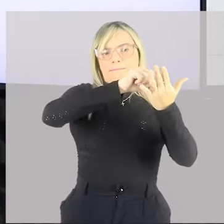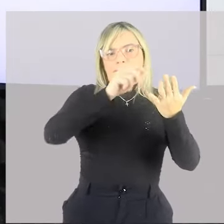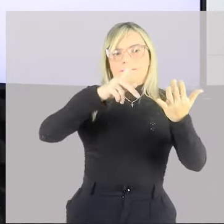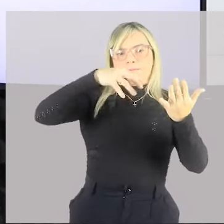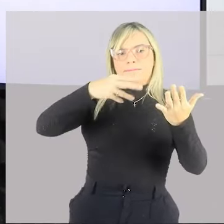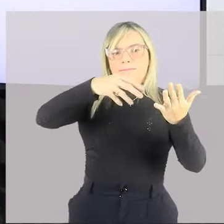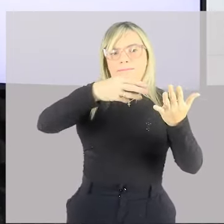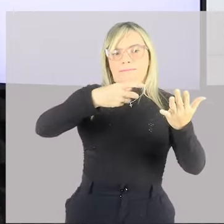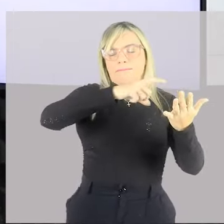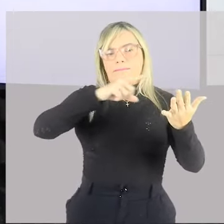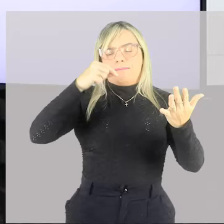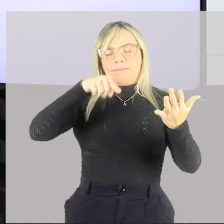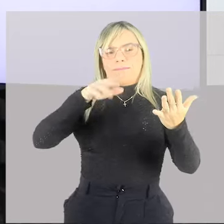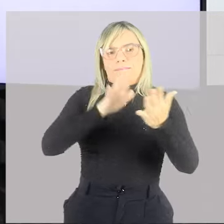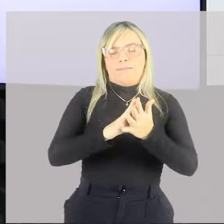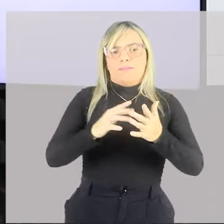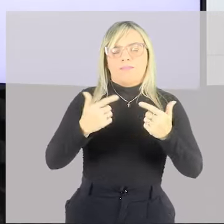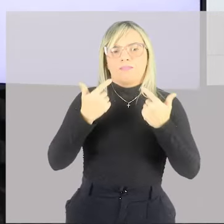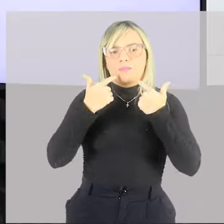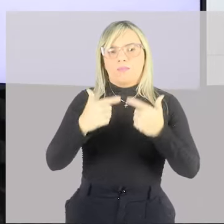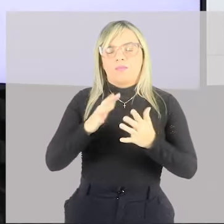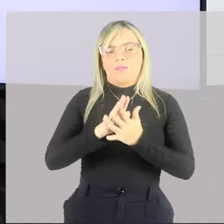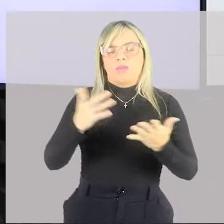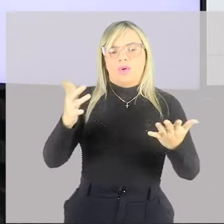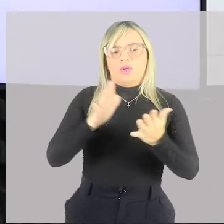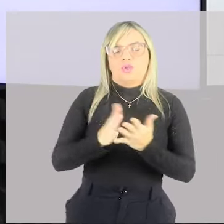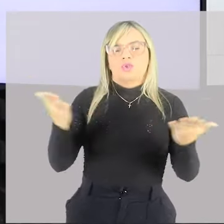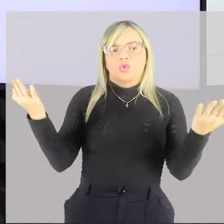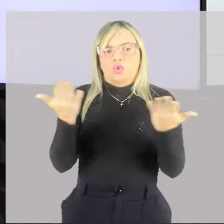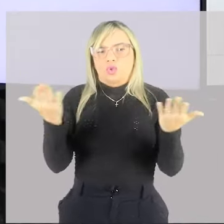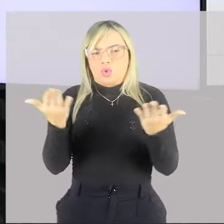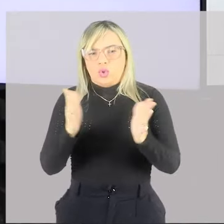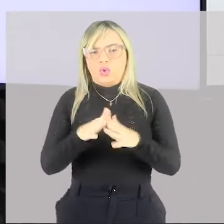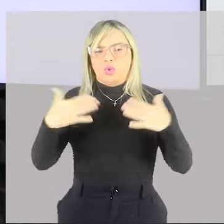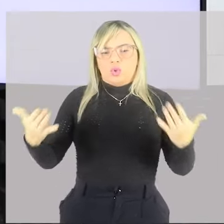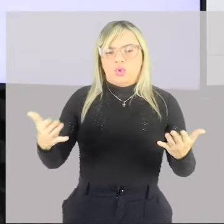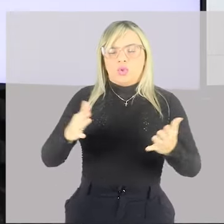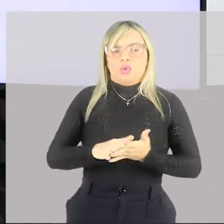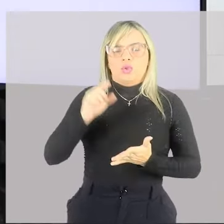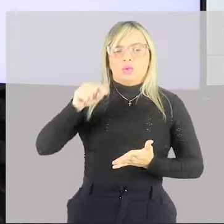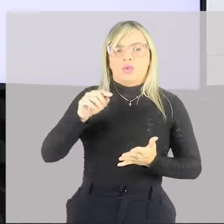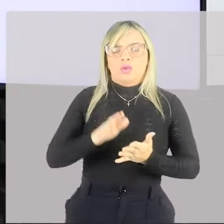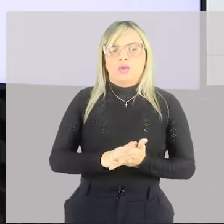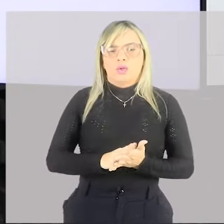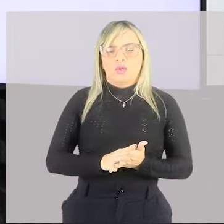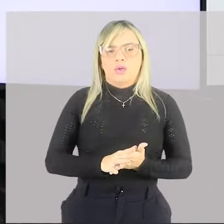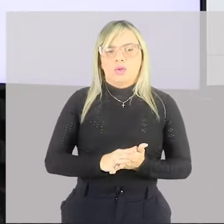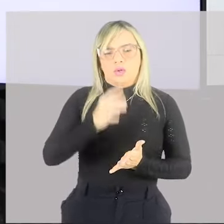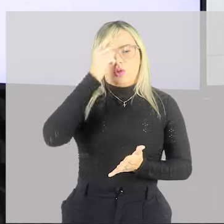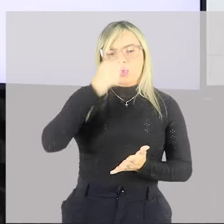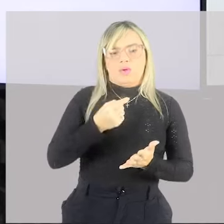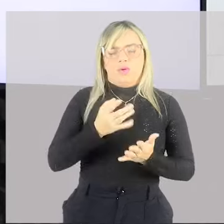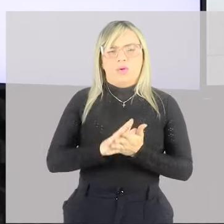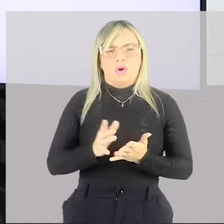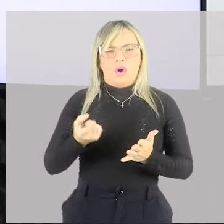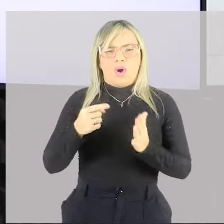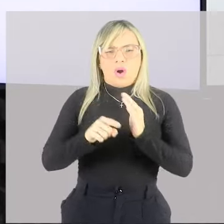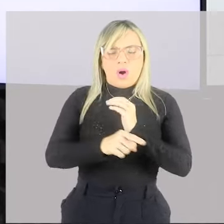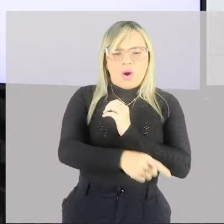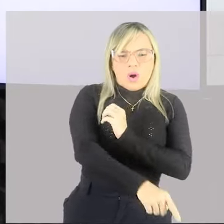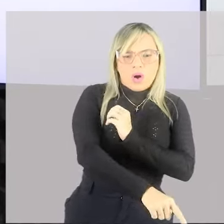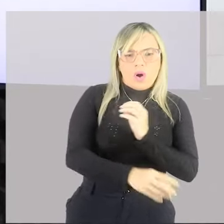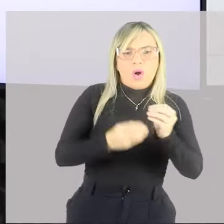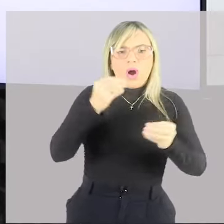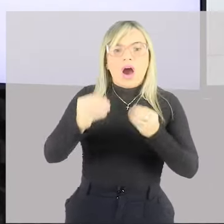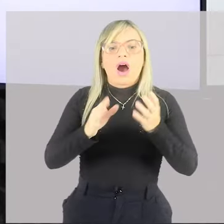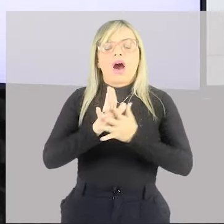traduzindo na na numa língua mais atual Então quando você olha de longe a imagem se forma e outra a maioria